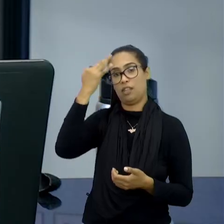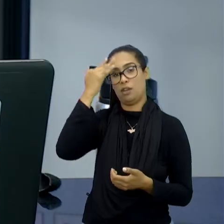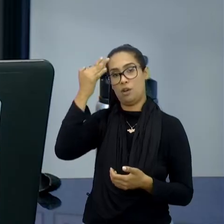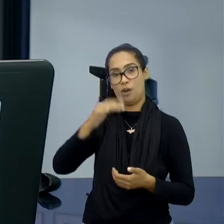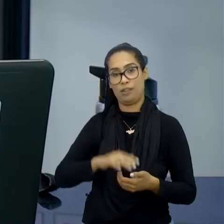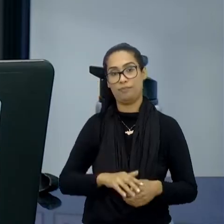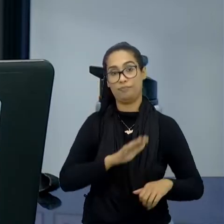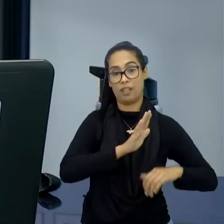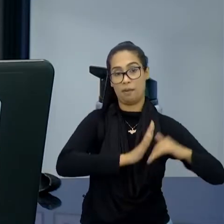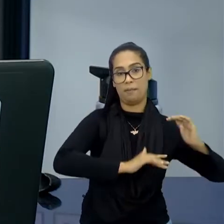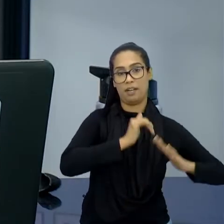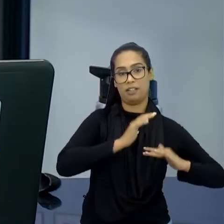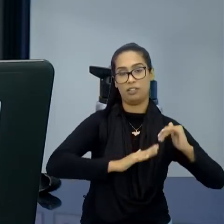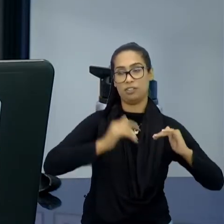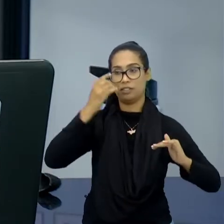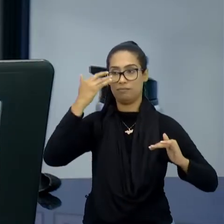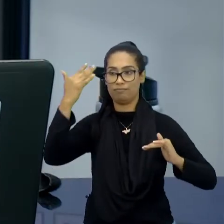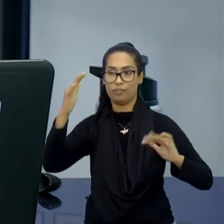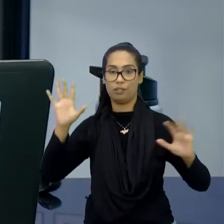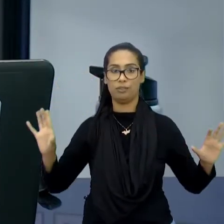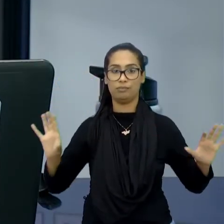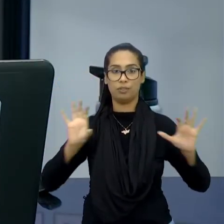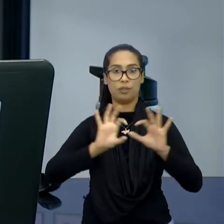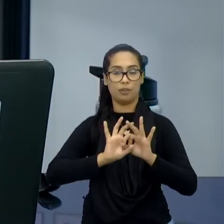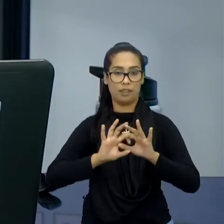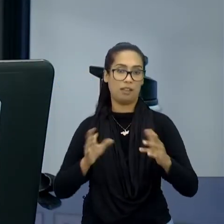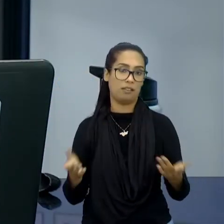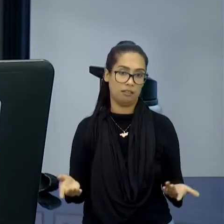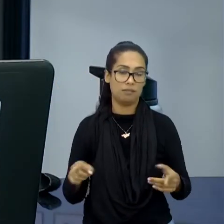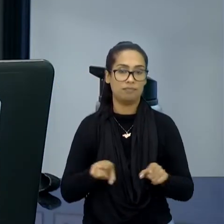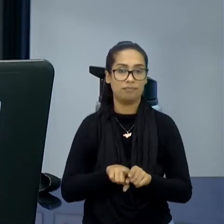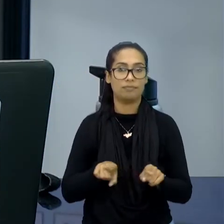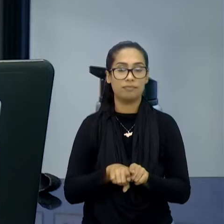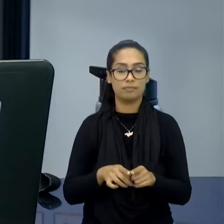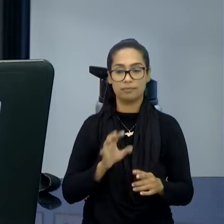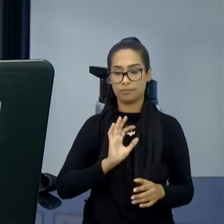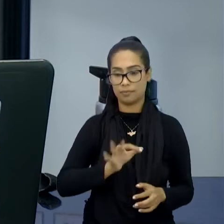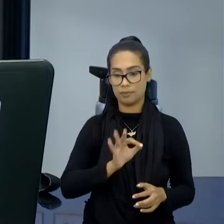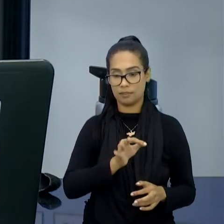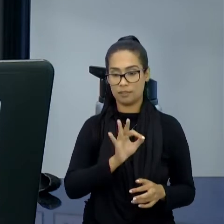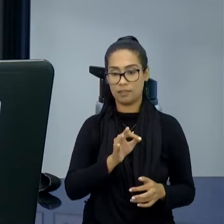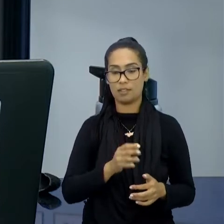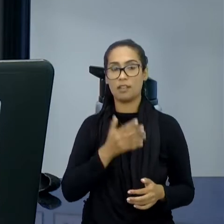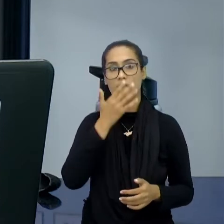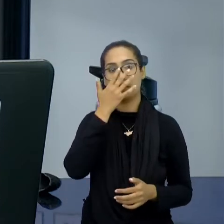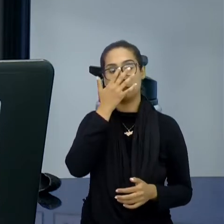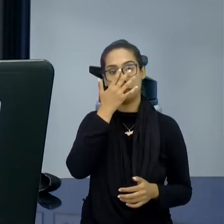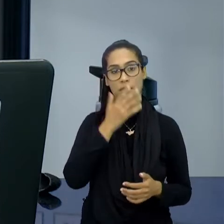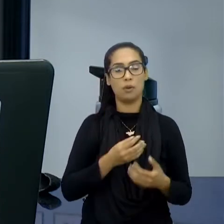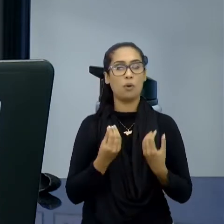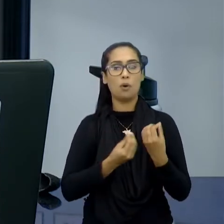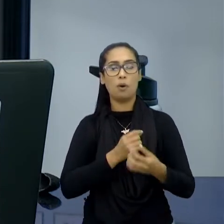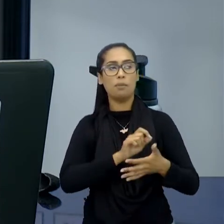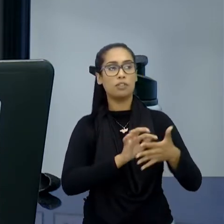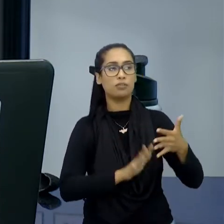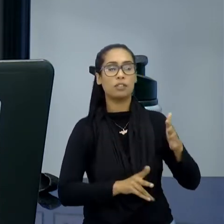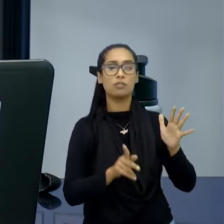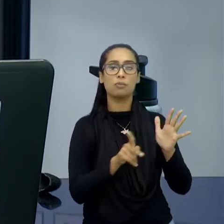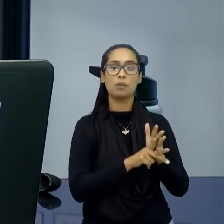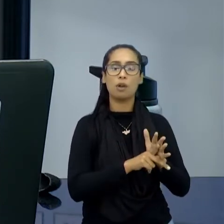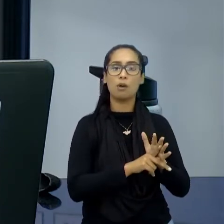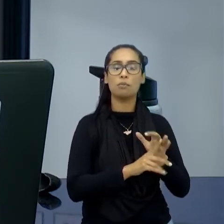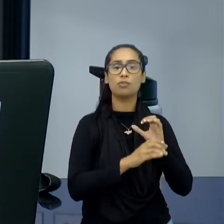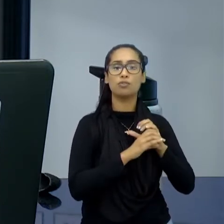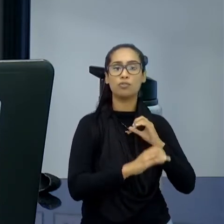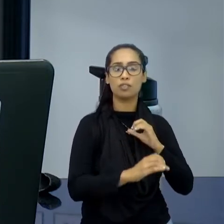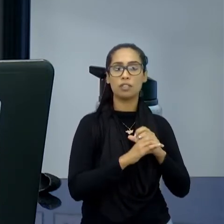tal forma que a gente não poderia, por exemplo, sequer conceber uma atividade de engenharia sem que ela